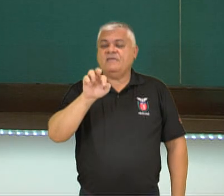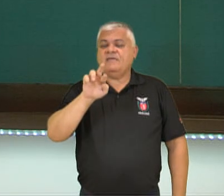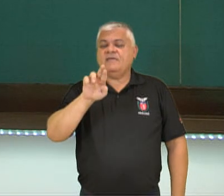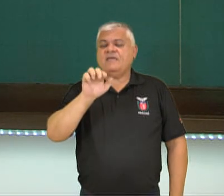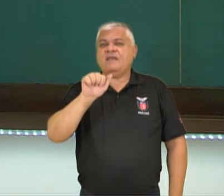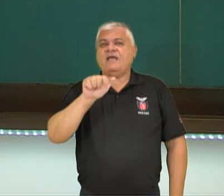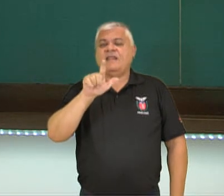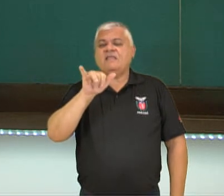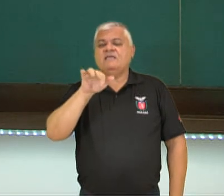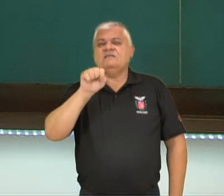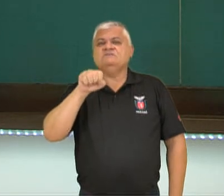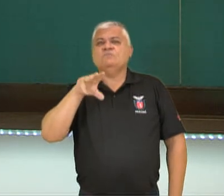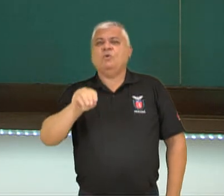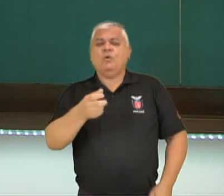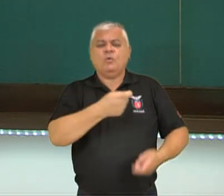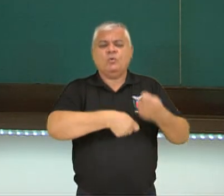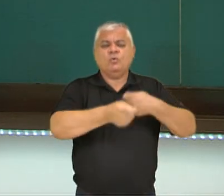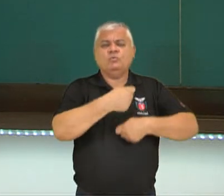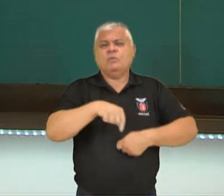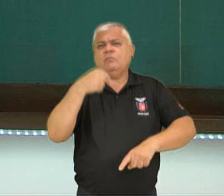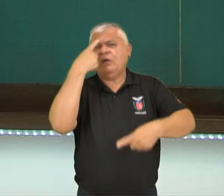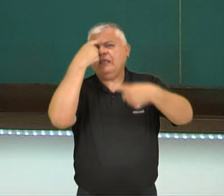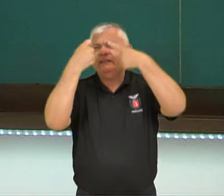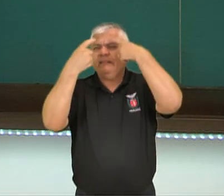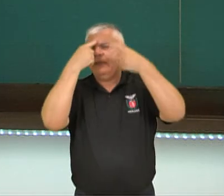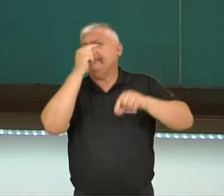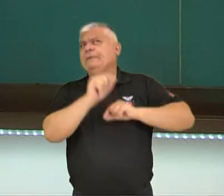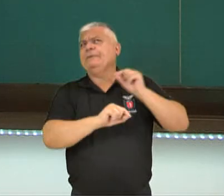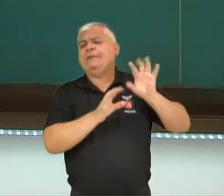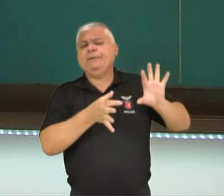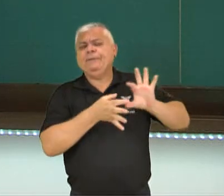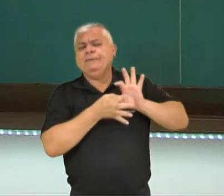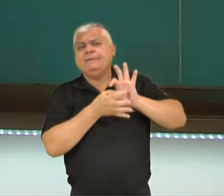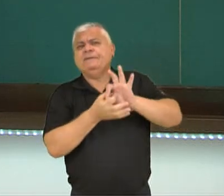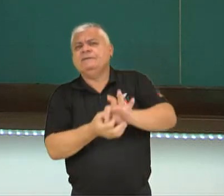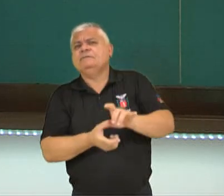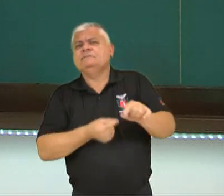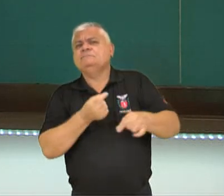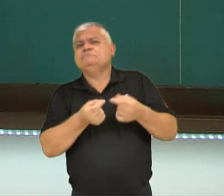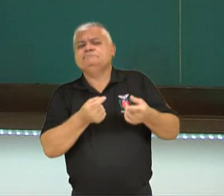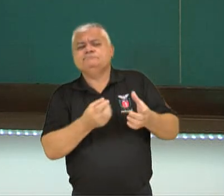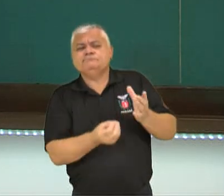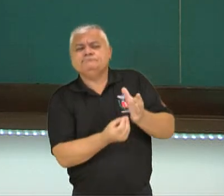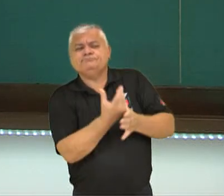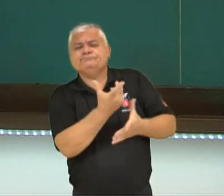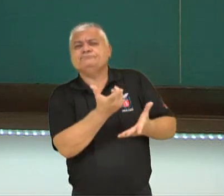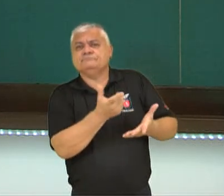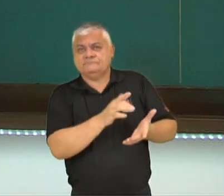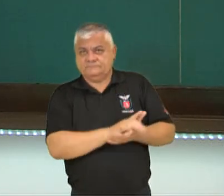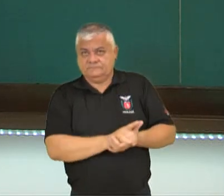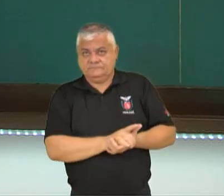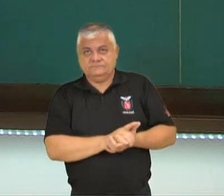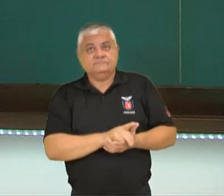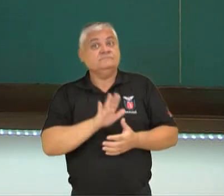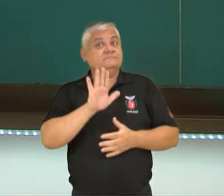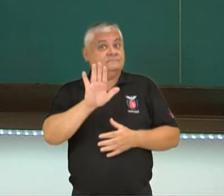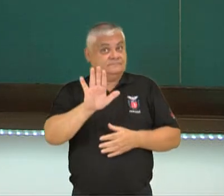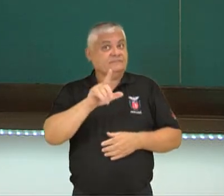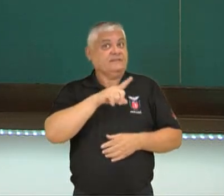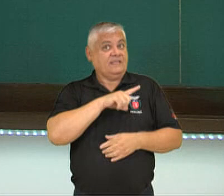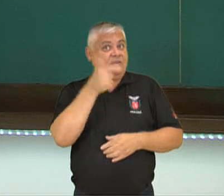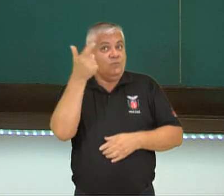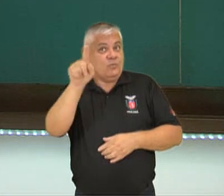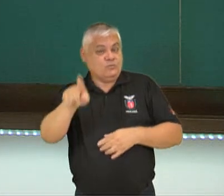essas ideias? Qual é o contexto, que vai levar ao liberalismo econômico? Aí nós temos um